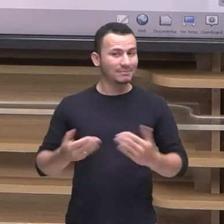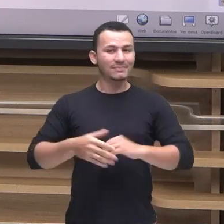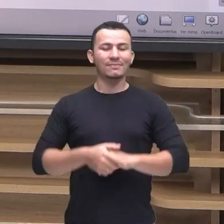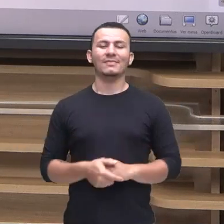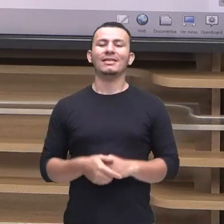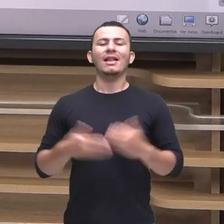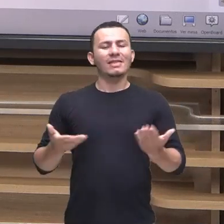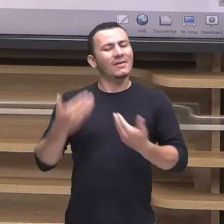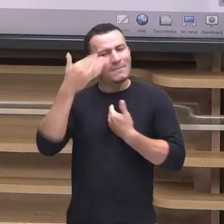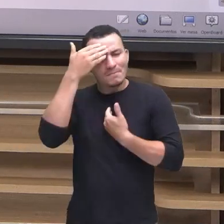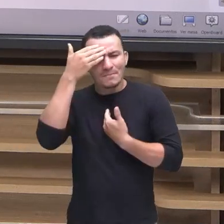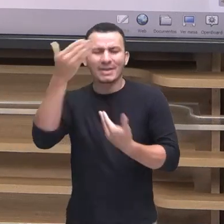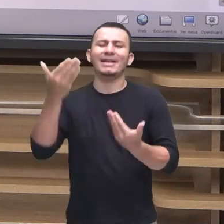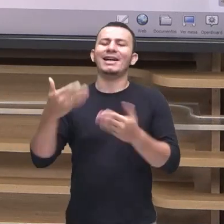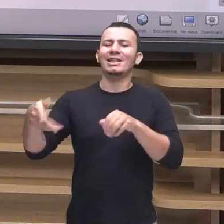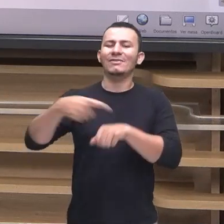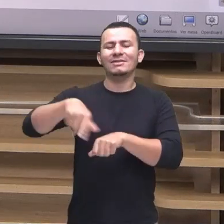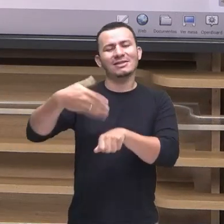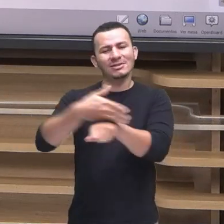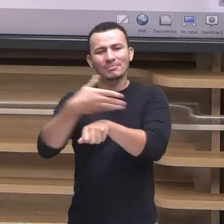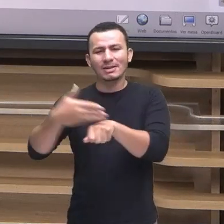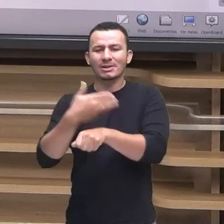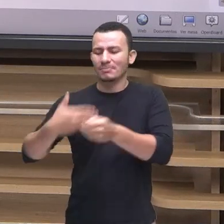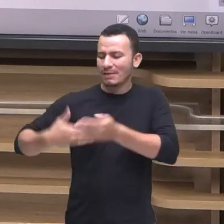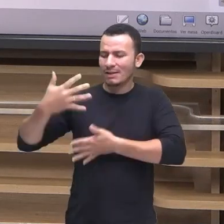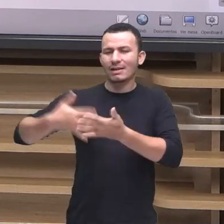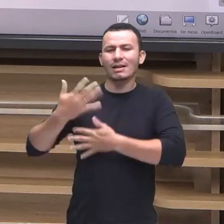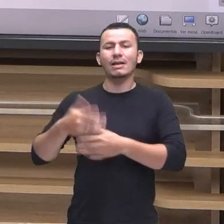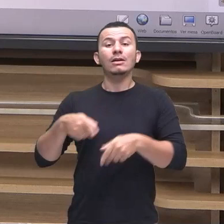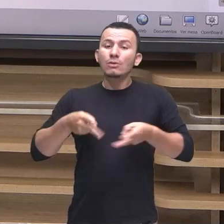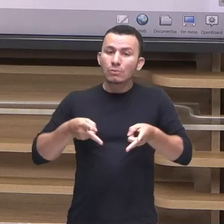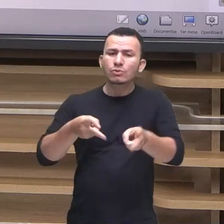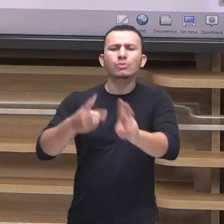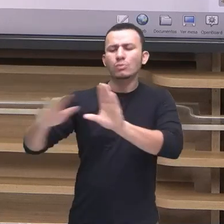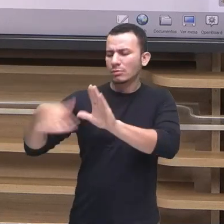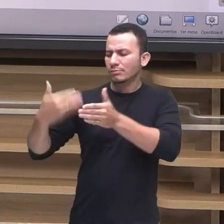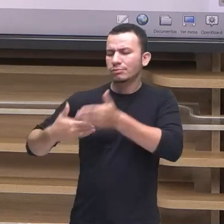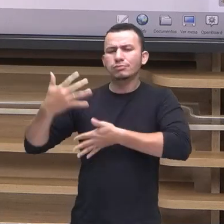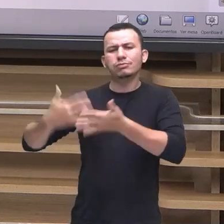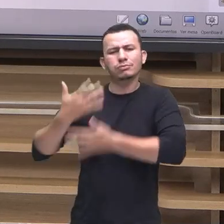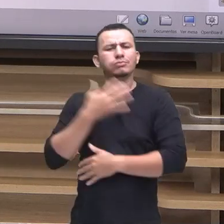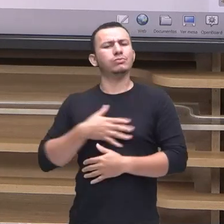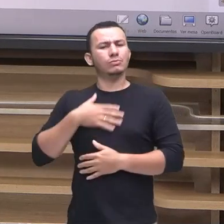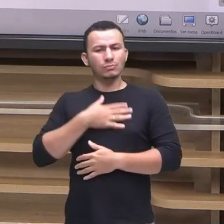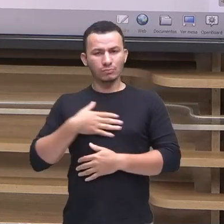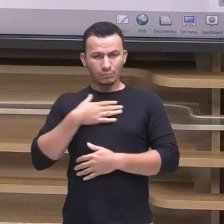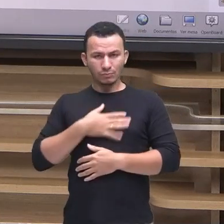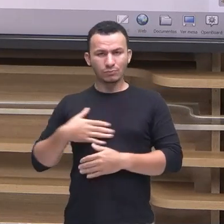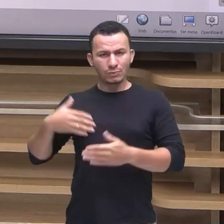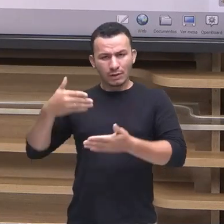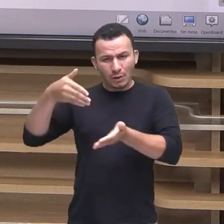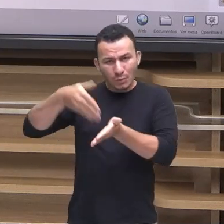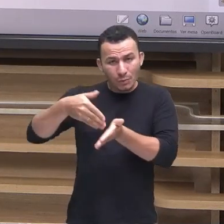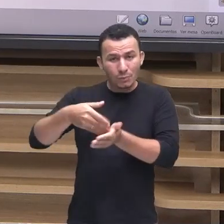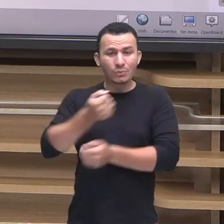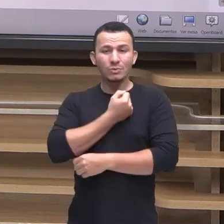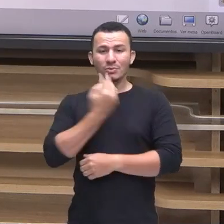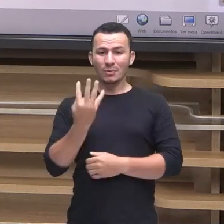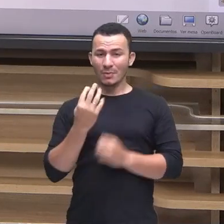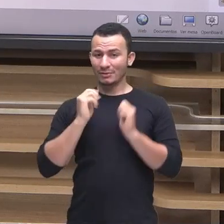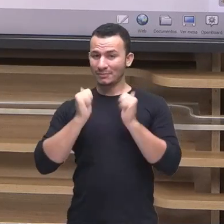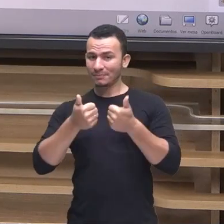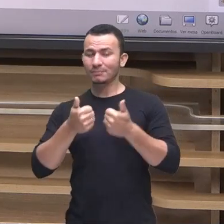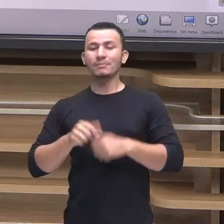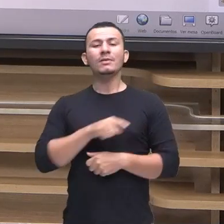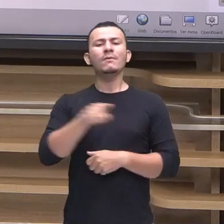Então, desde já, obrigado aí pela participação de vocês. Quero ver vocês continuando aí essa participação até a nossa última questão, tá bom? E